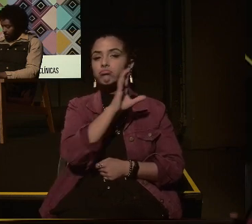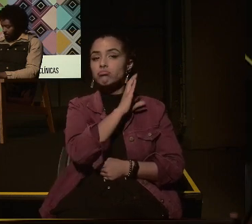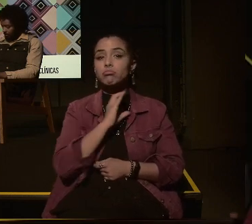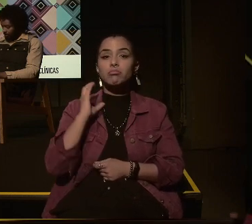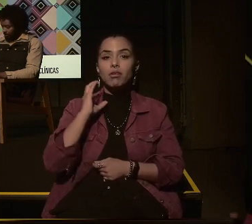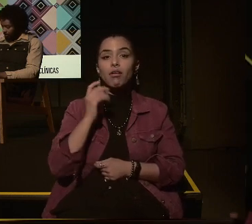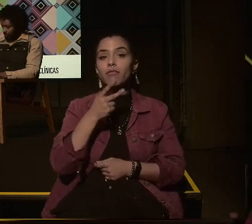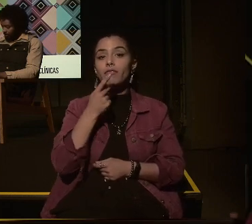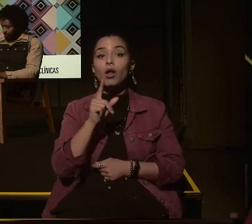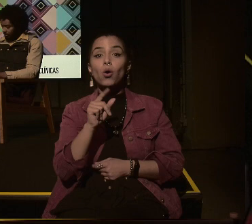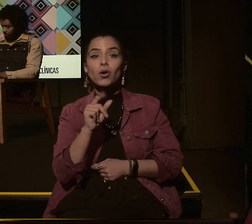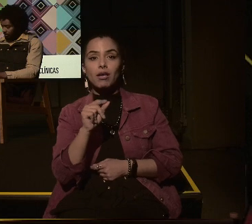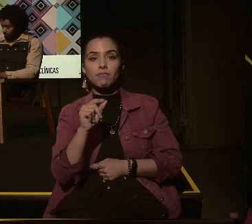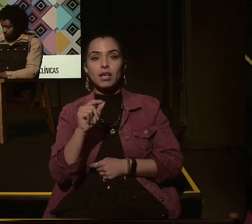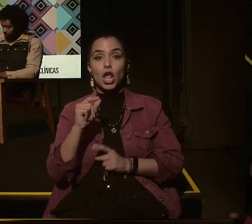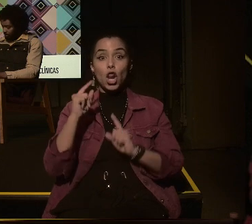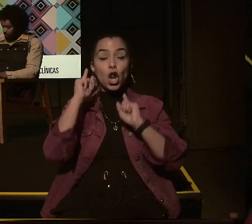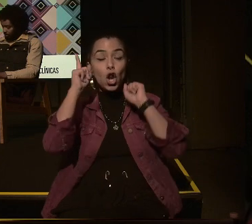Mas enlouquecer